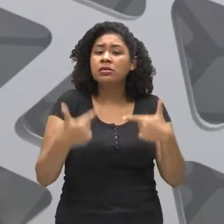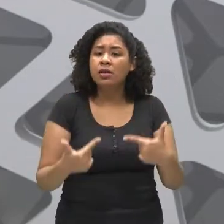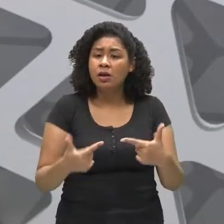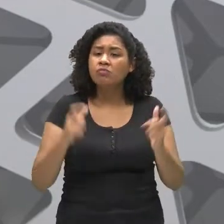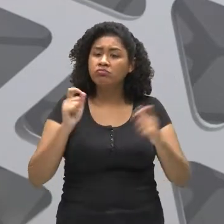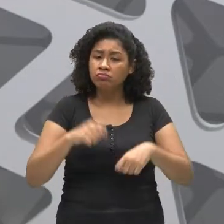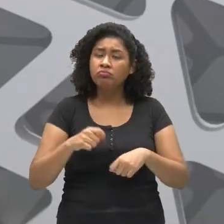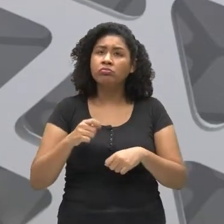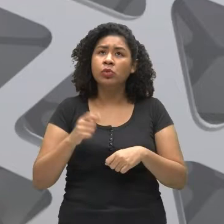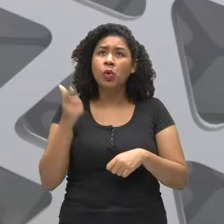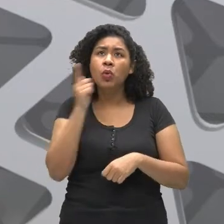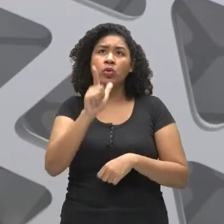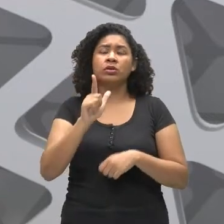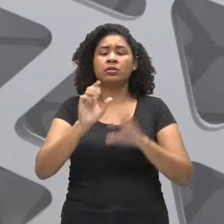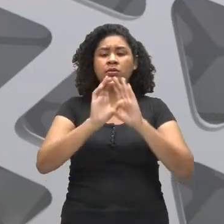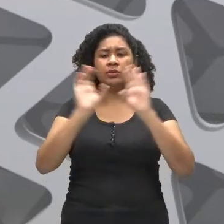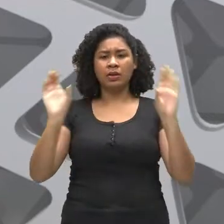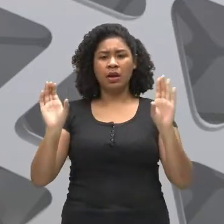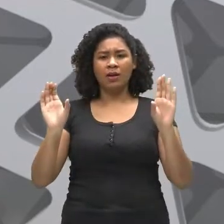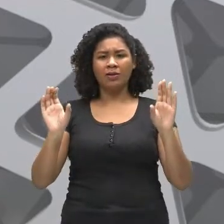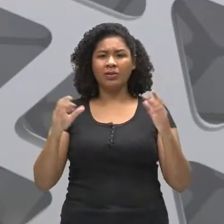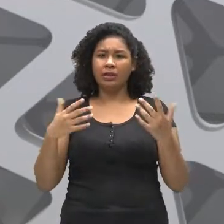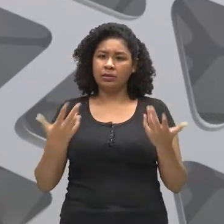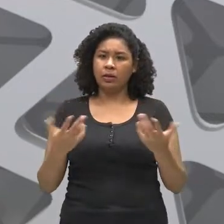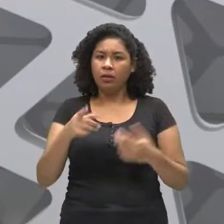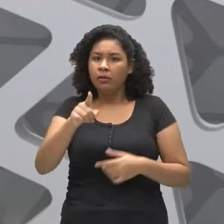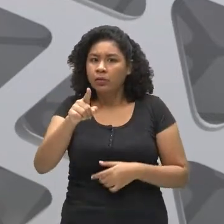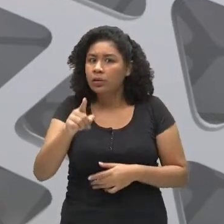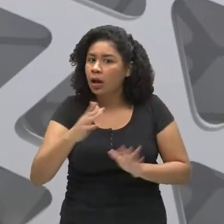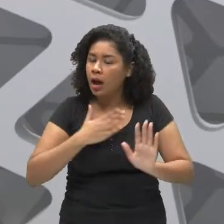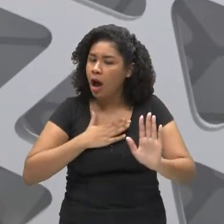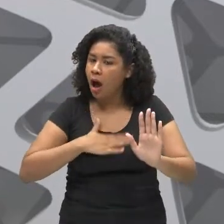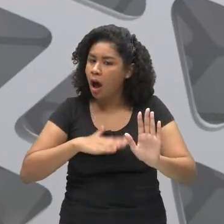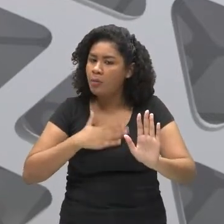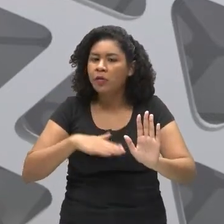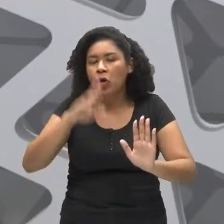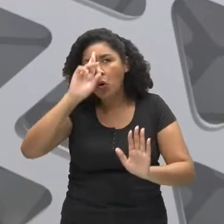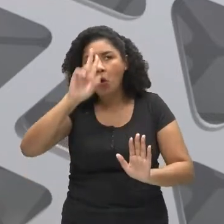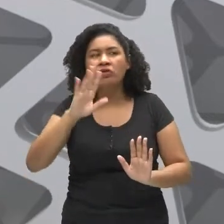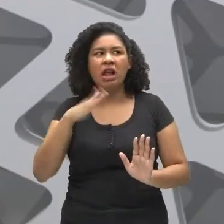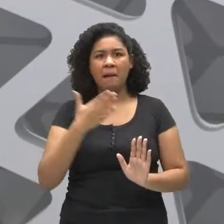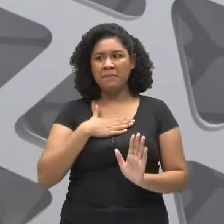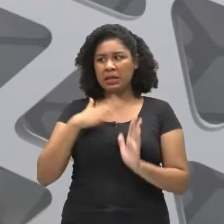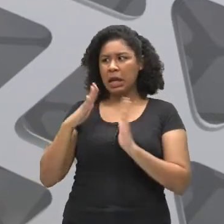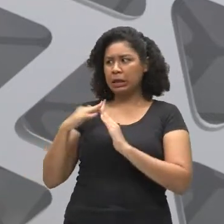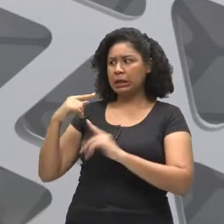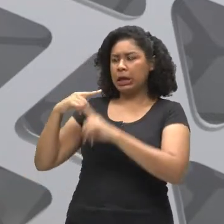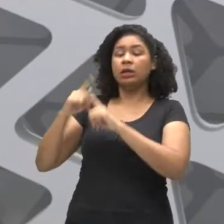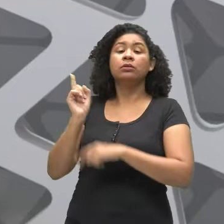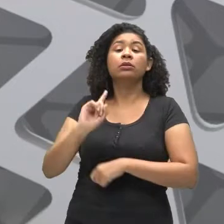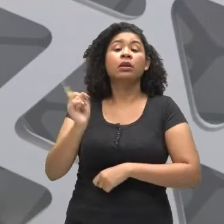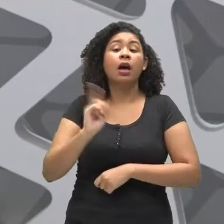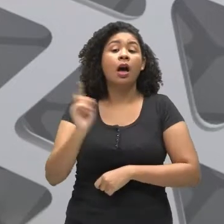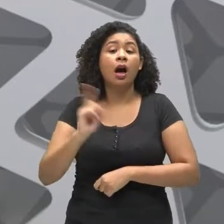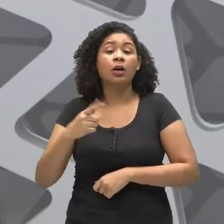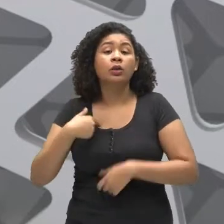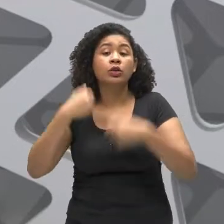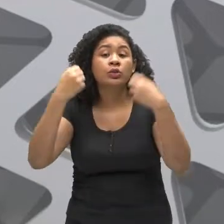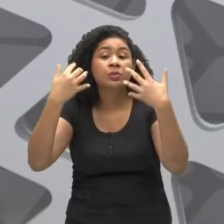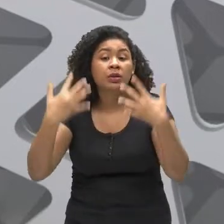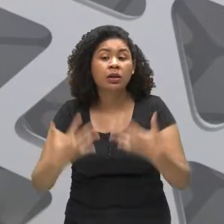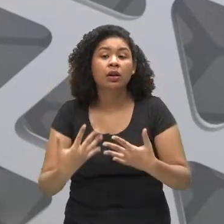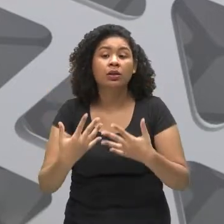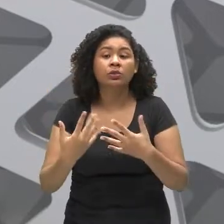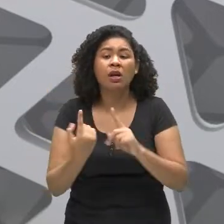tá? Que nós não devemos confundir isso com a igreja que você frequenta hoje. Jamais. Nós estamos falando de uma igreja lá no século